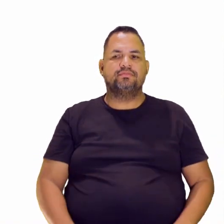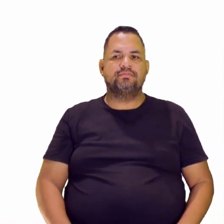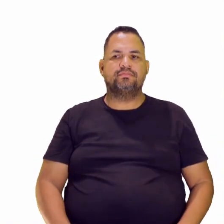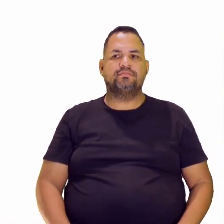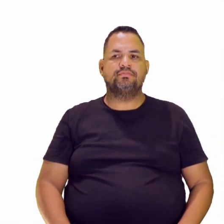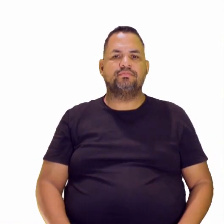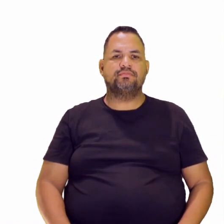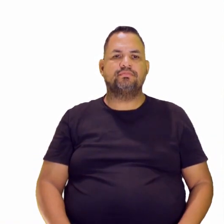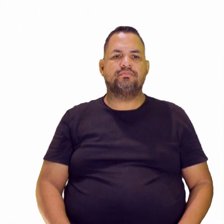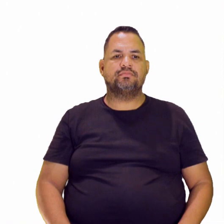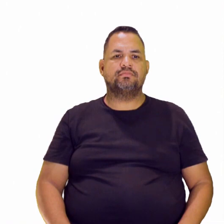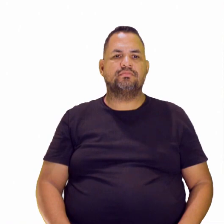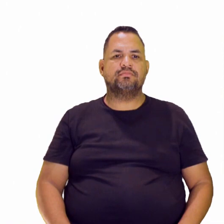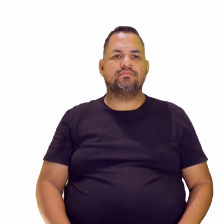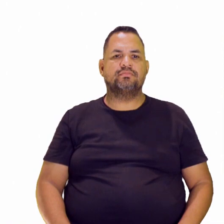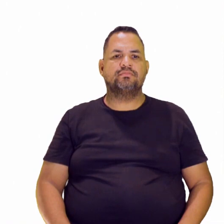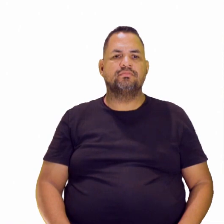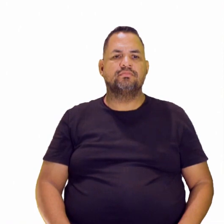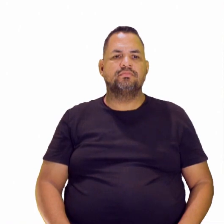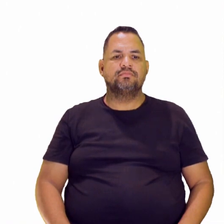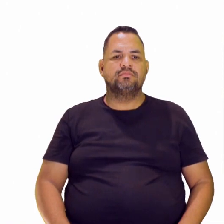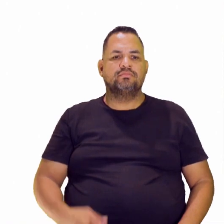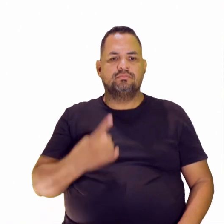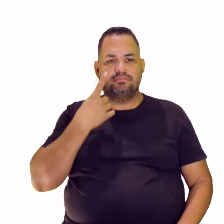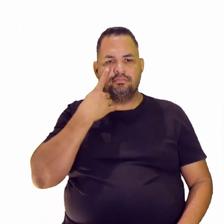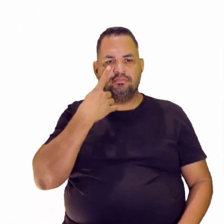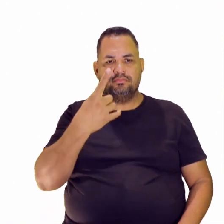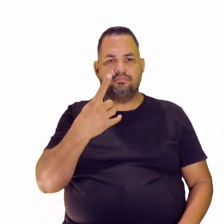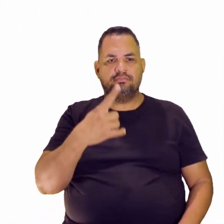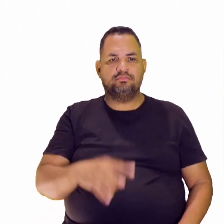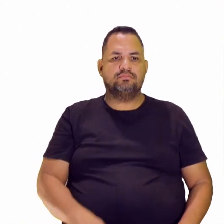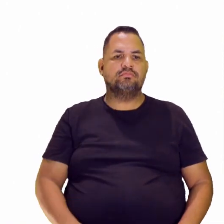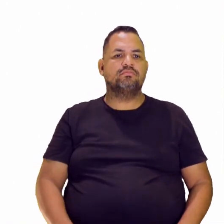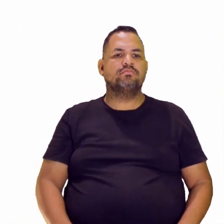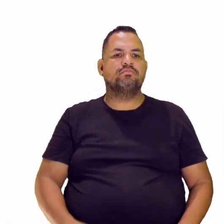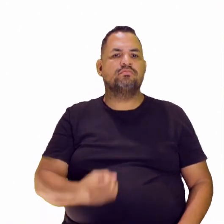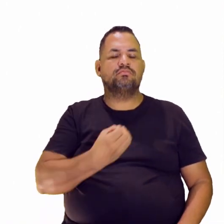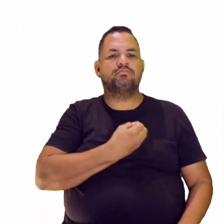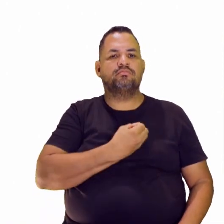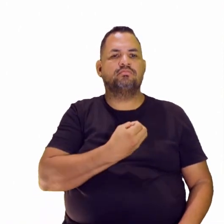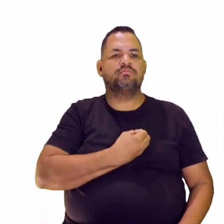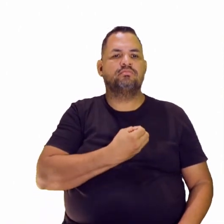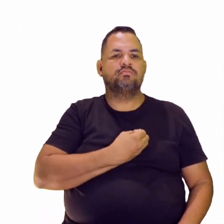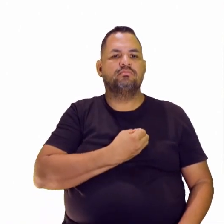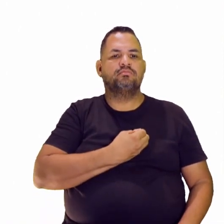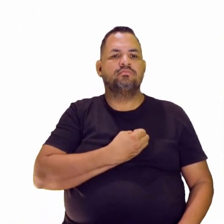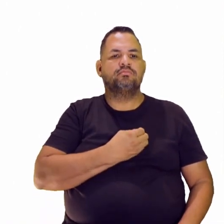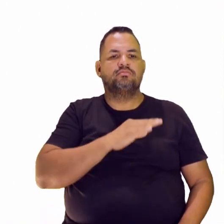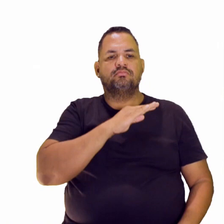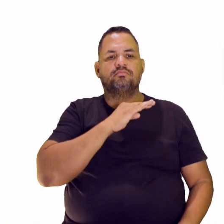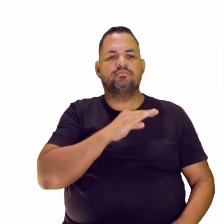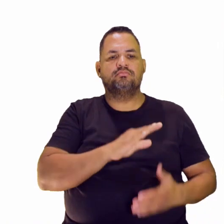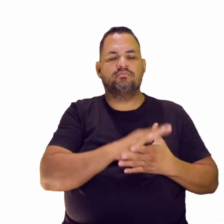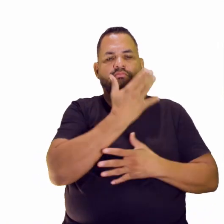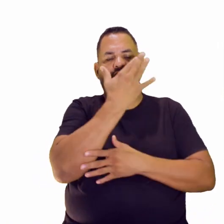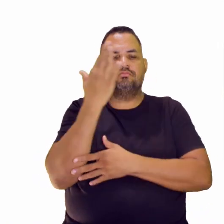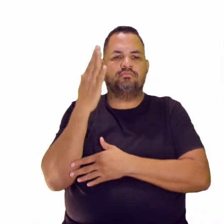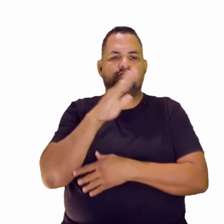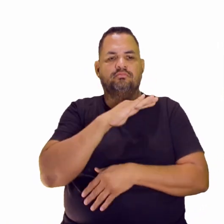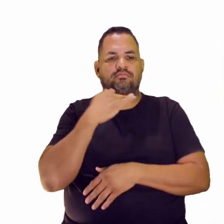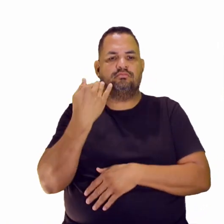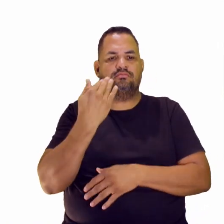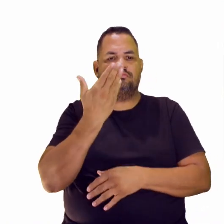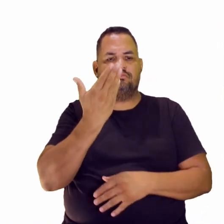vamos seguir aqui para a próxima questão. A questão de número 5, né? A Natureza Morta, aí, de Albert